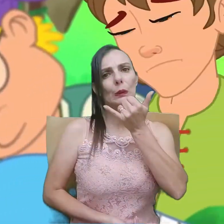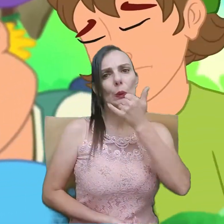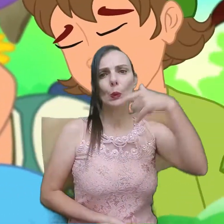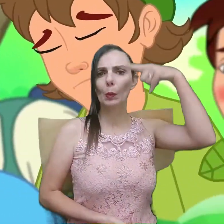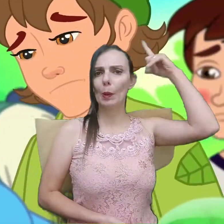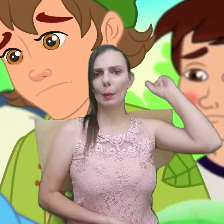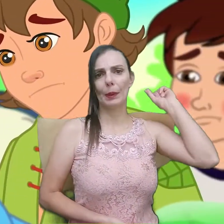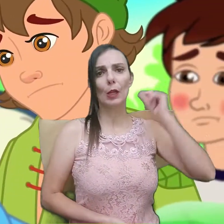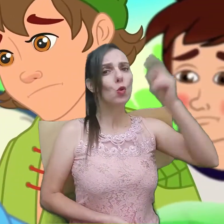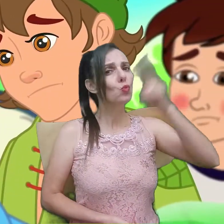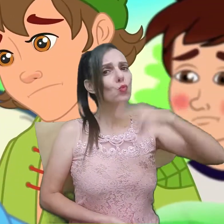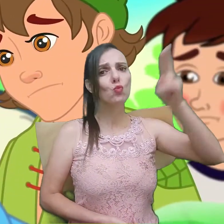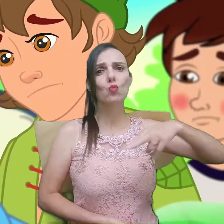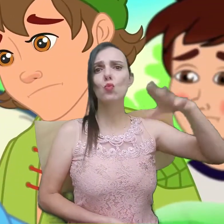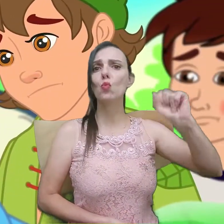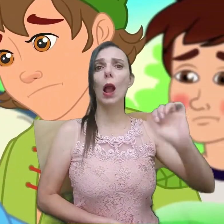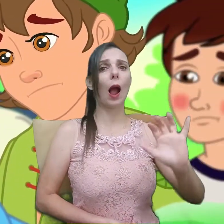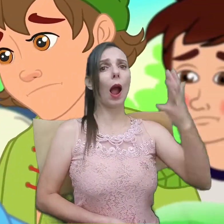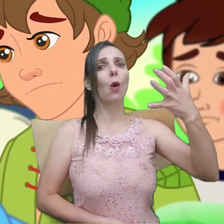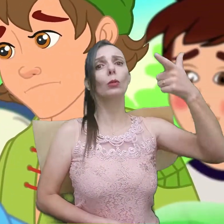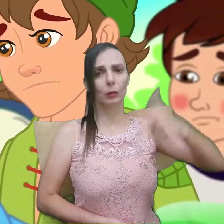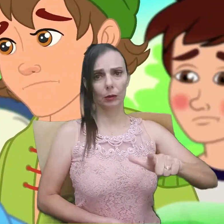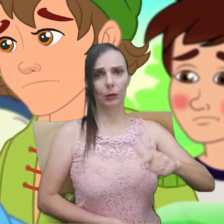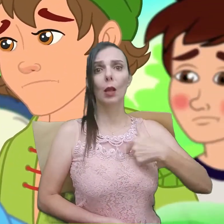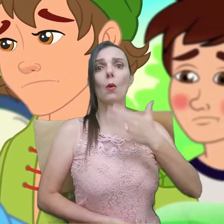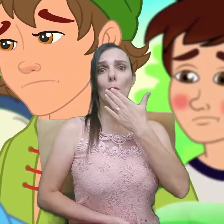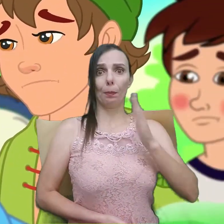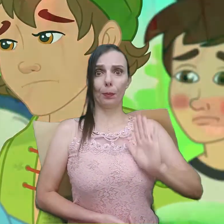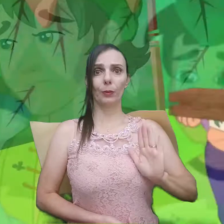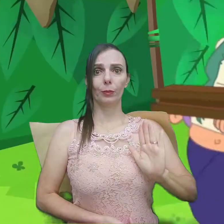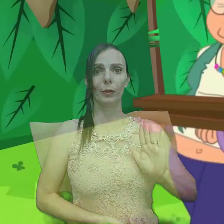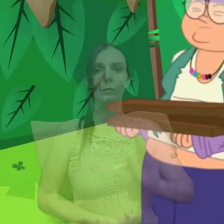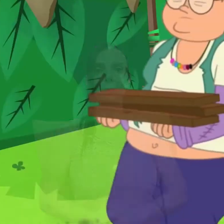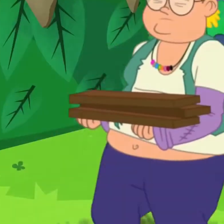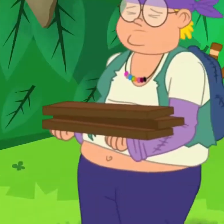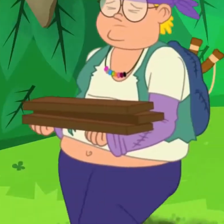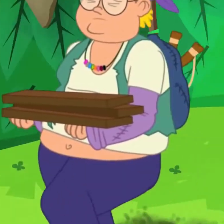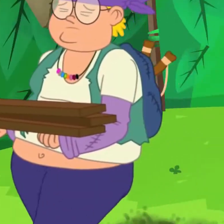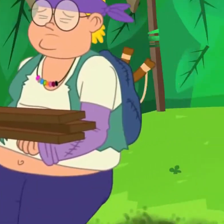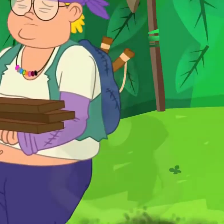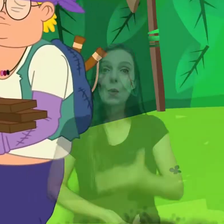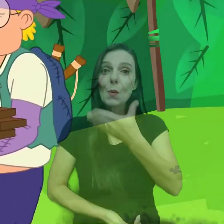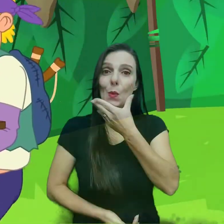Me desculpa, Peter. Isso nunca vai acontecer novamente, eu prometo.